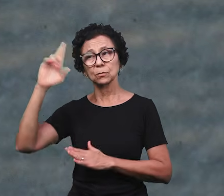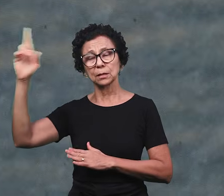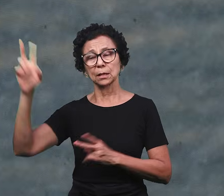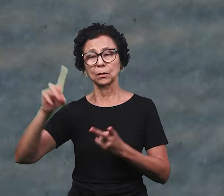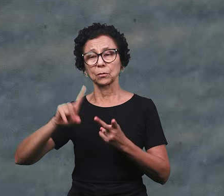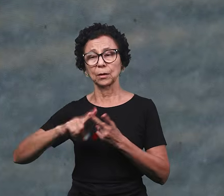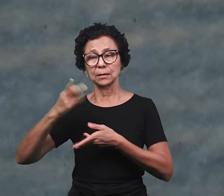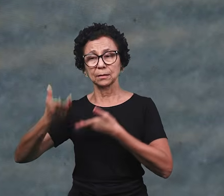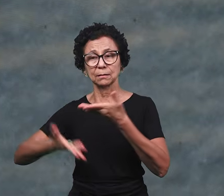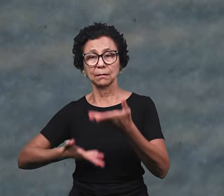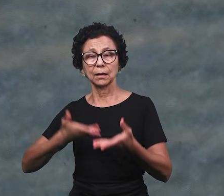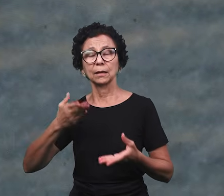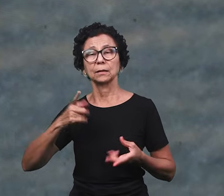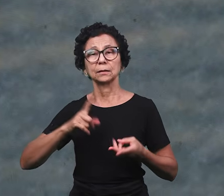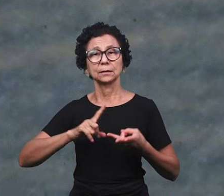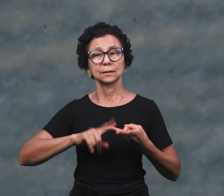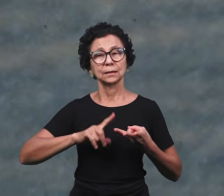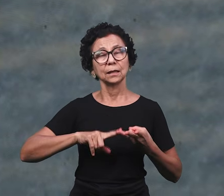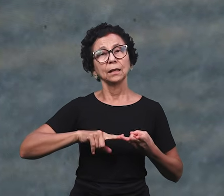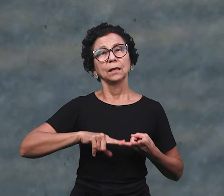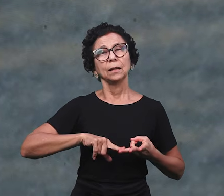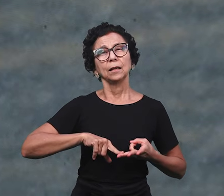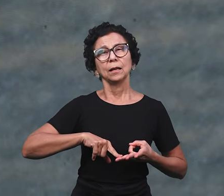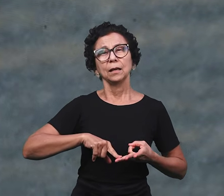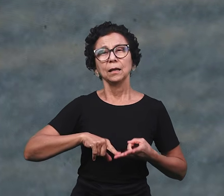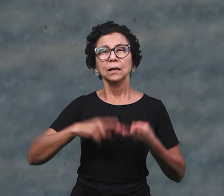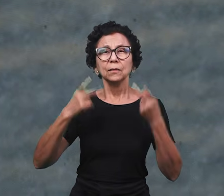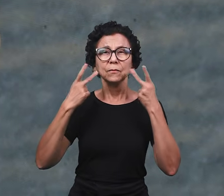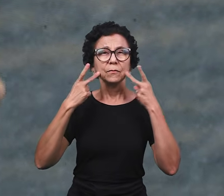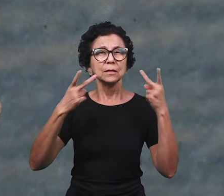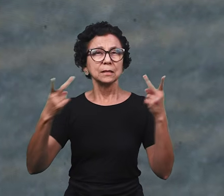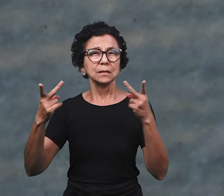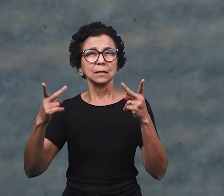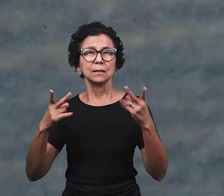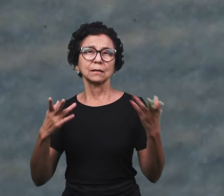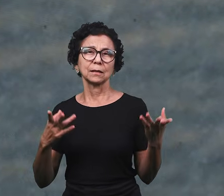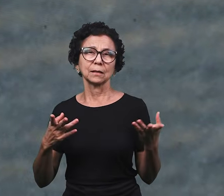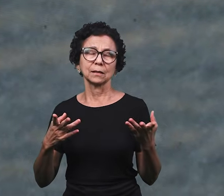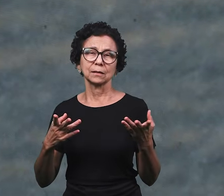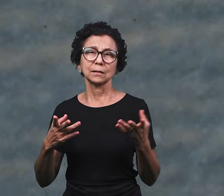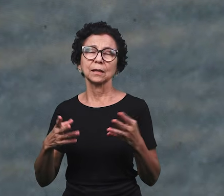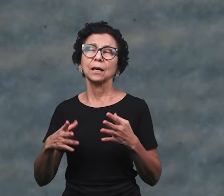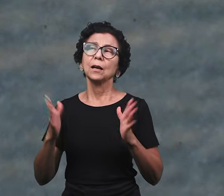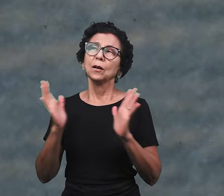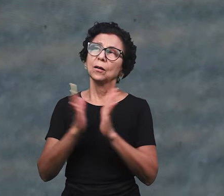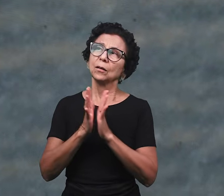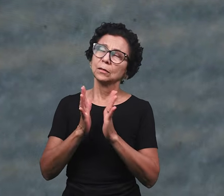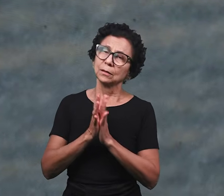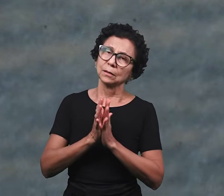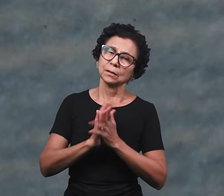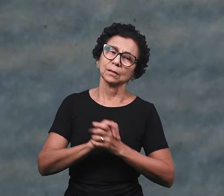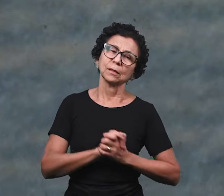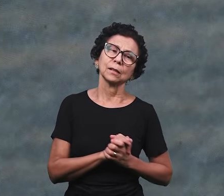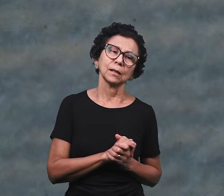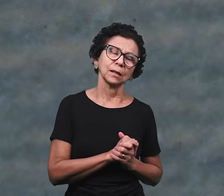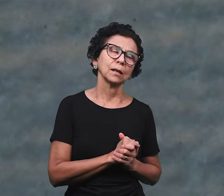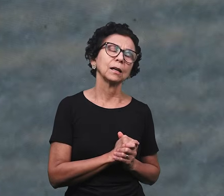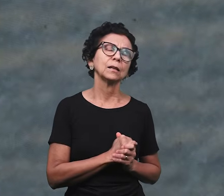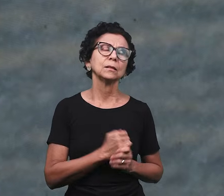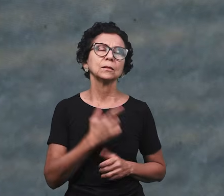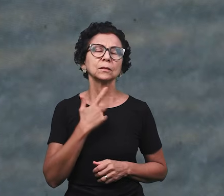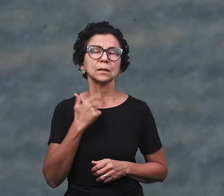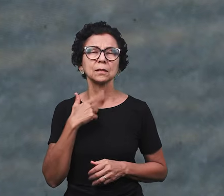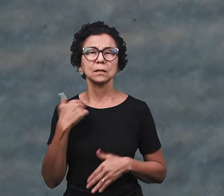Senhor, a assistência que o pastor Diogo falou, a disposição para visitar, a disposição para orar,